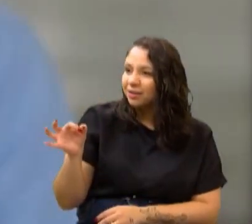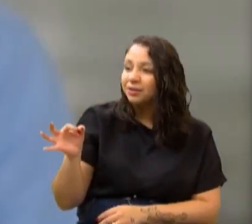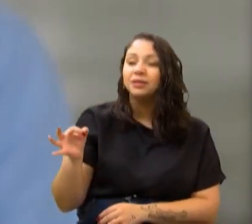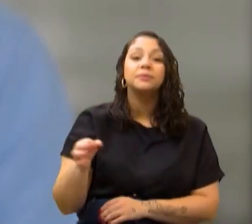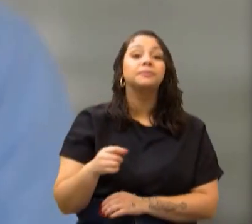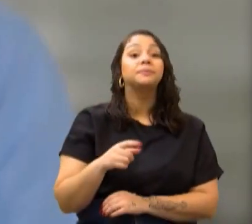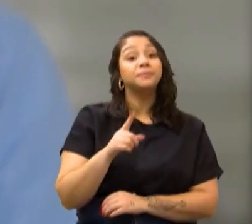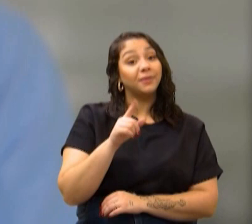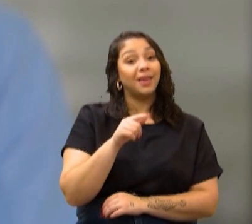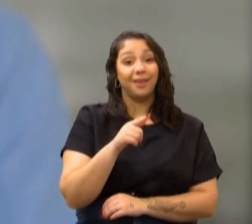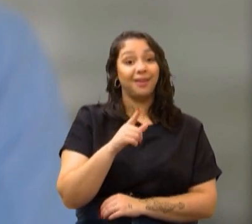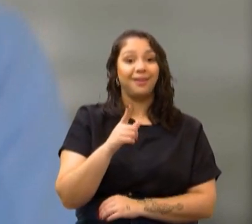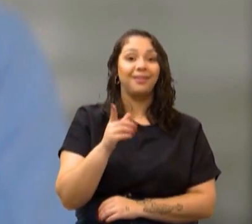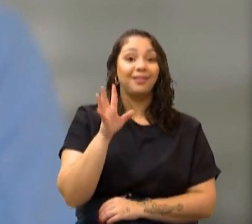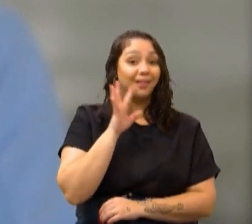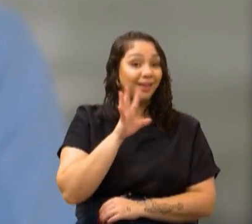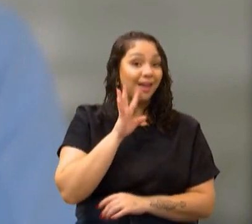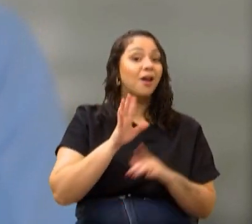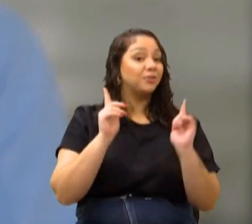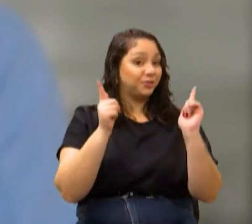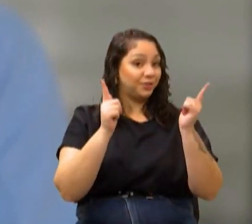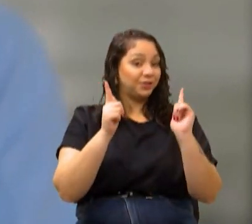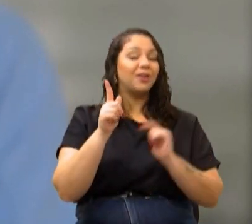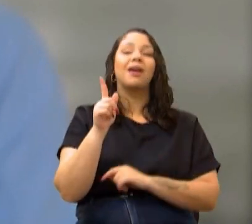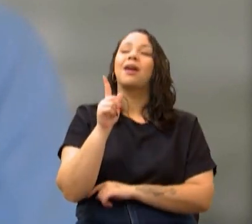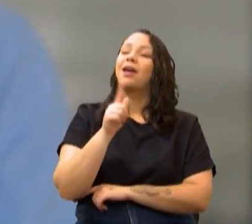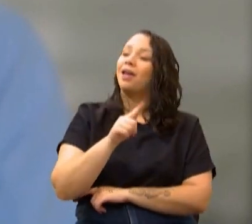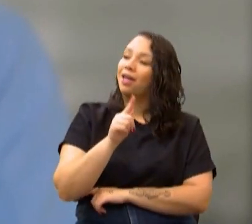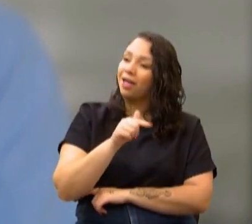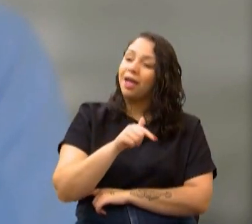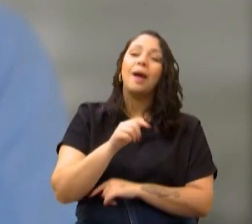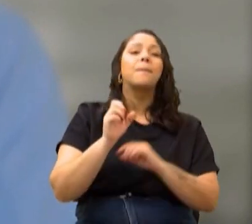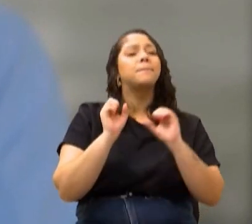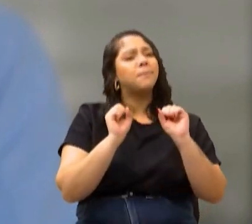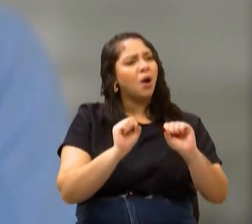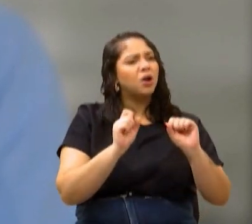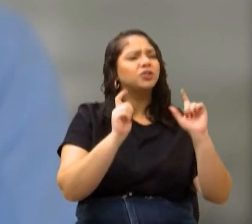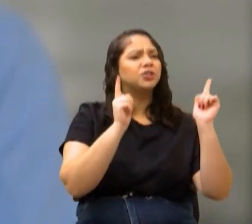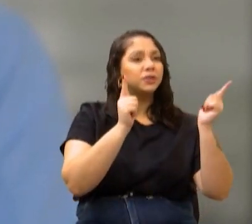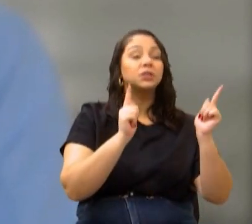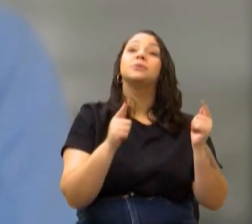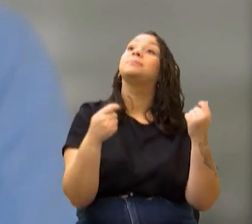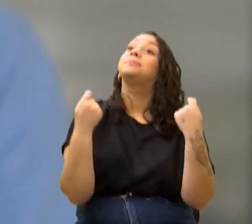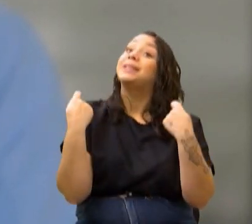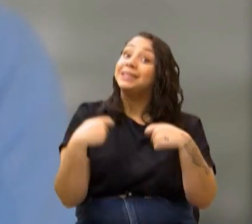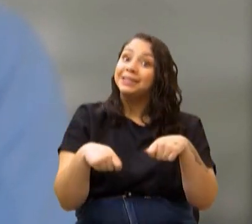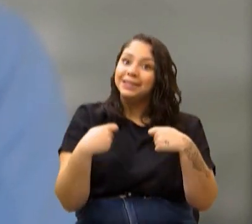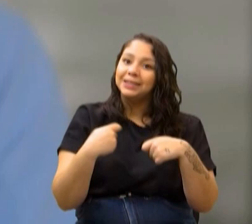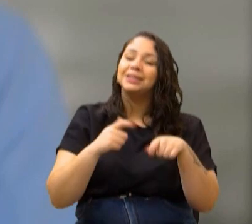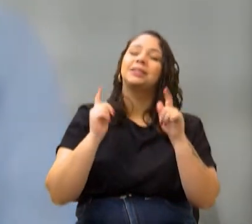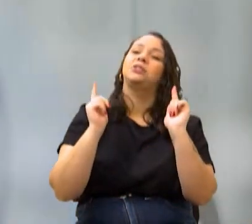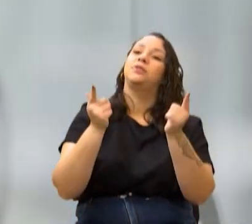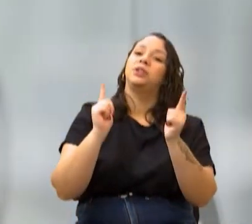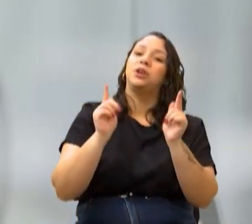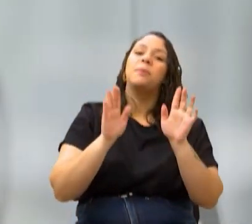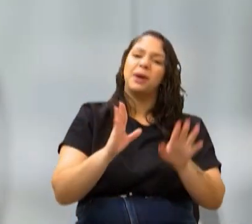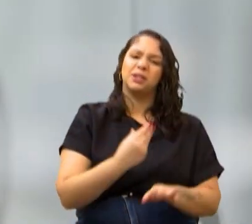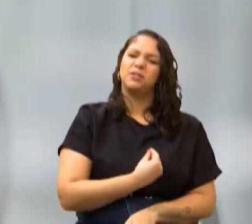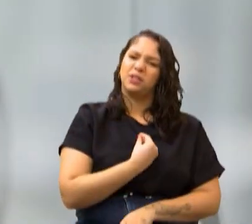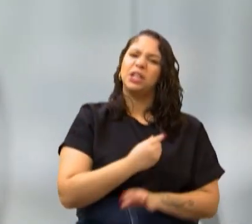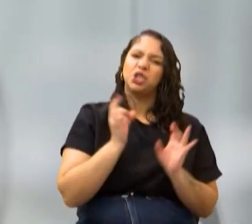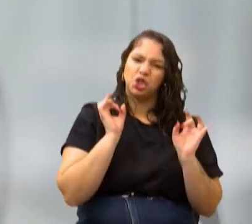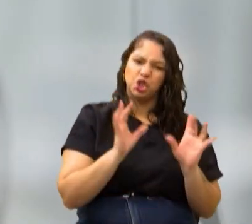E por aí vai. Então, assim, é legal se divertir? Pode se divertir? Deve se